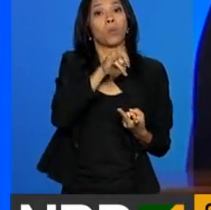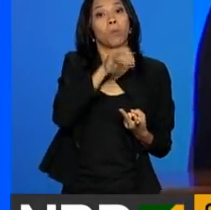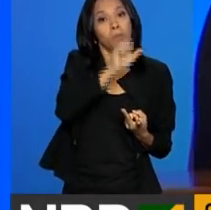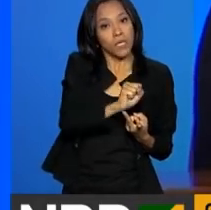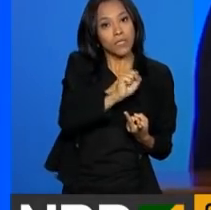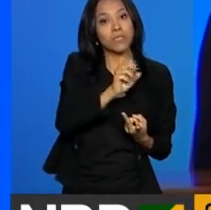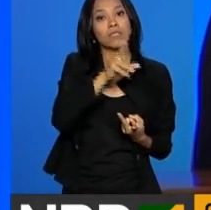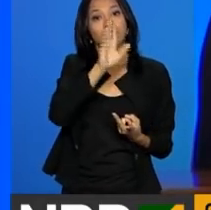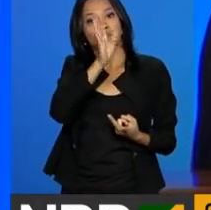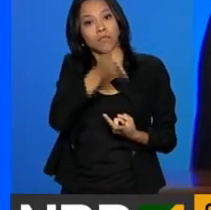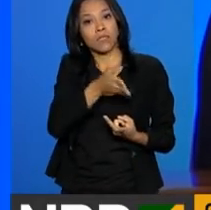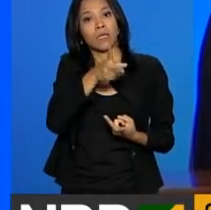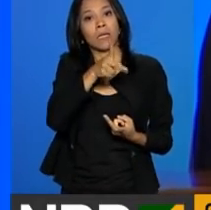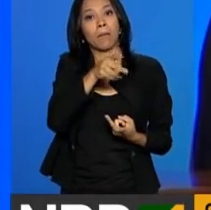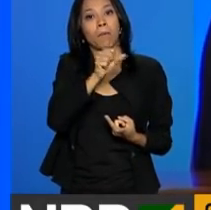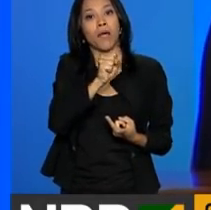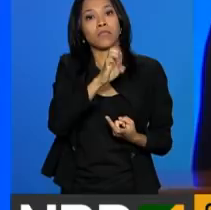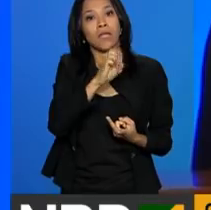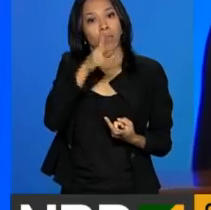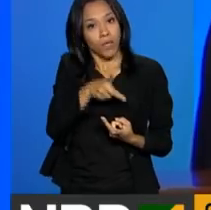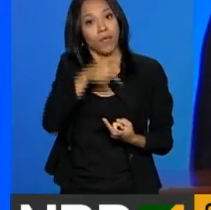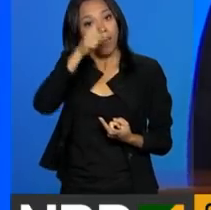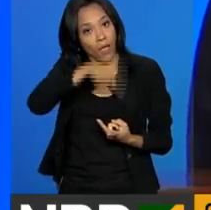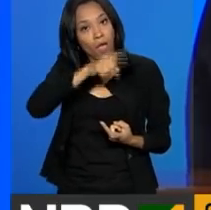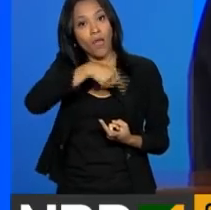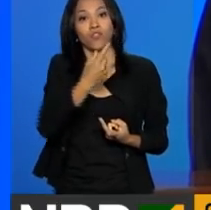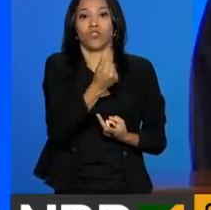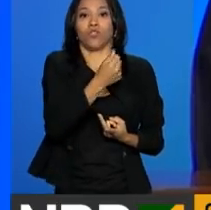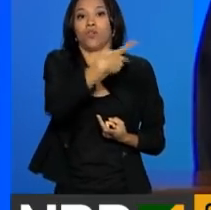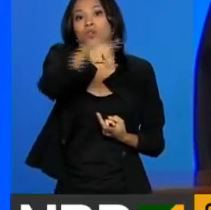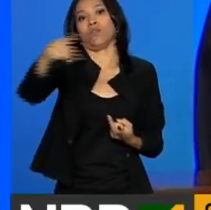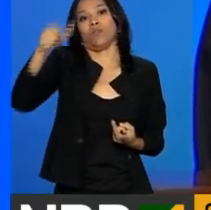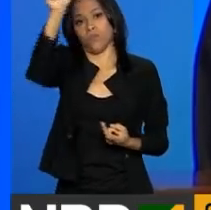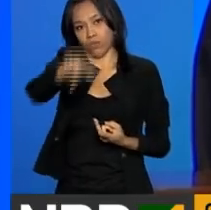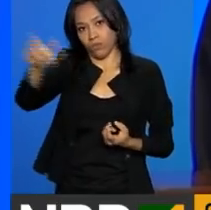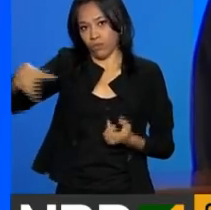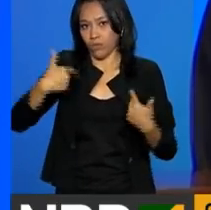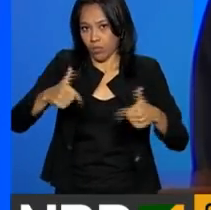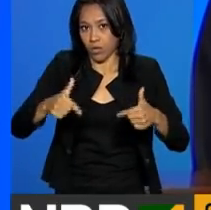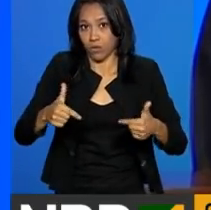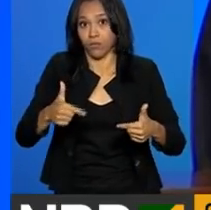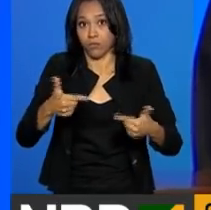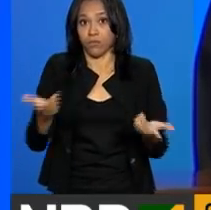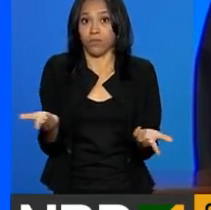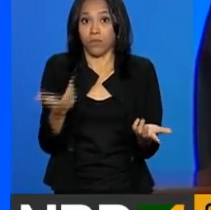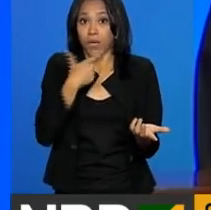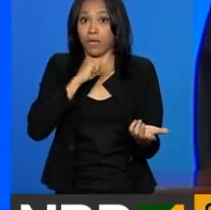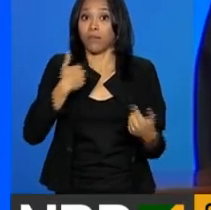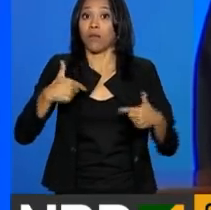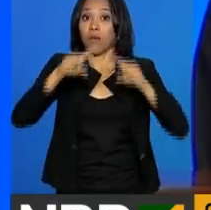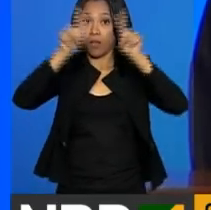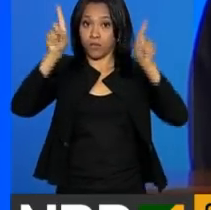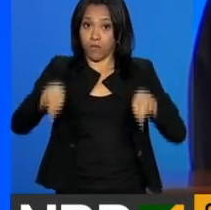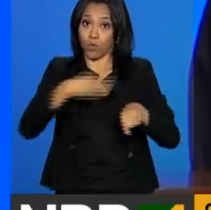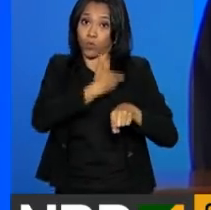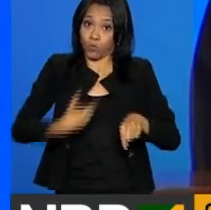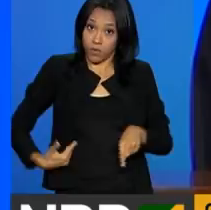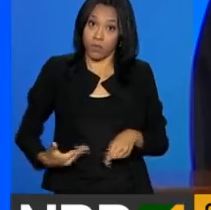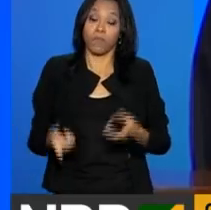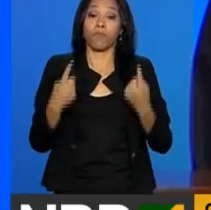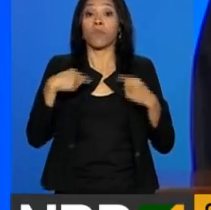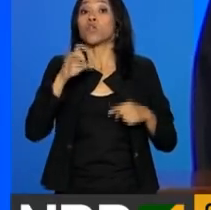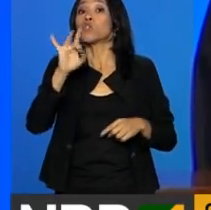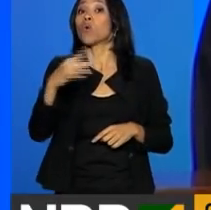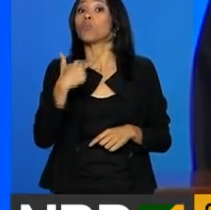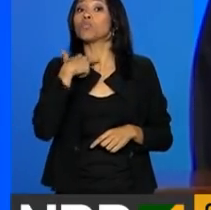do trabalhador privado e não trabalhar o público não é nós até a regra é que a pessoa só poderia sacar